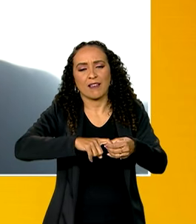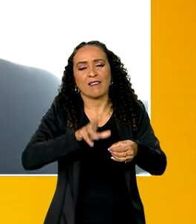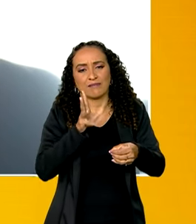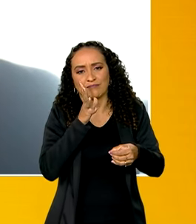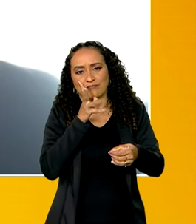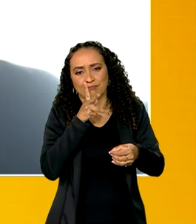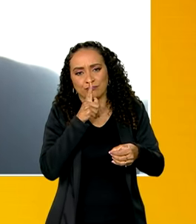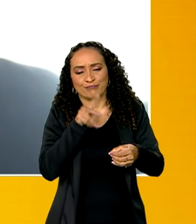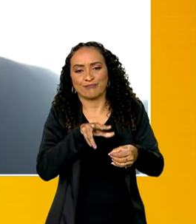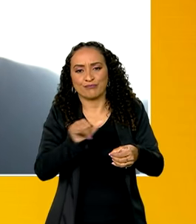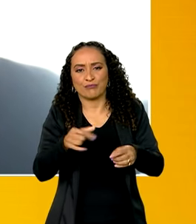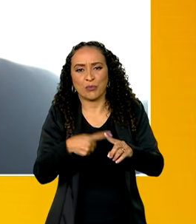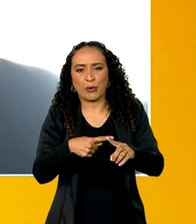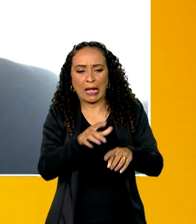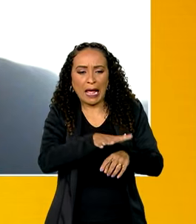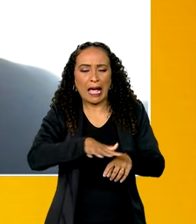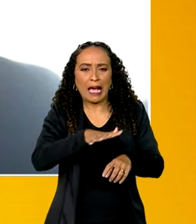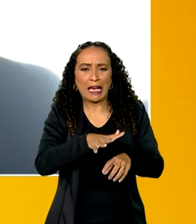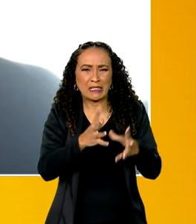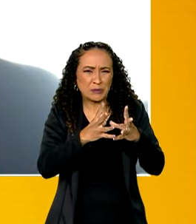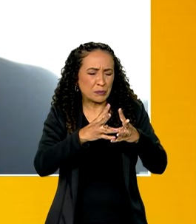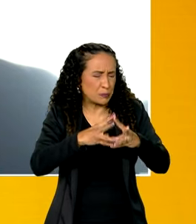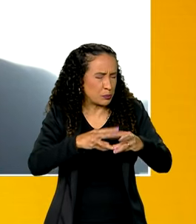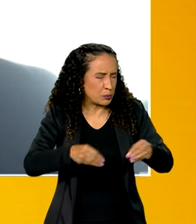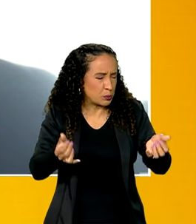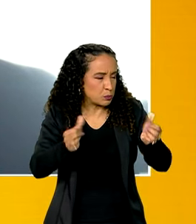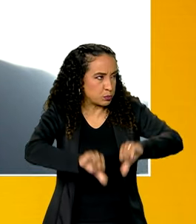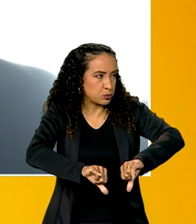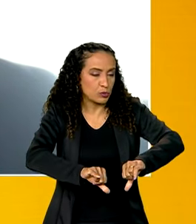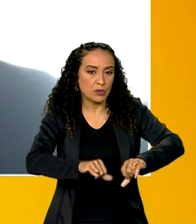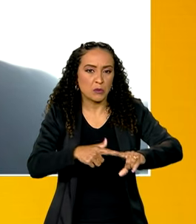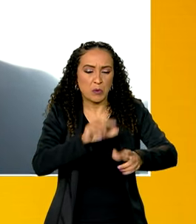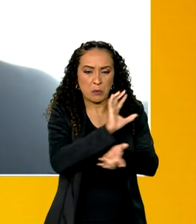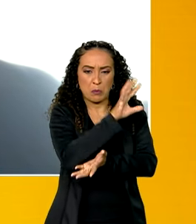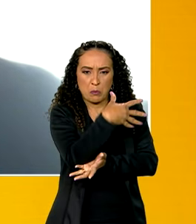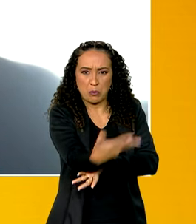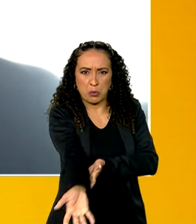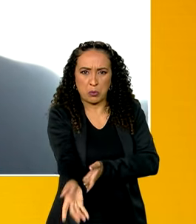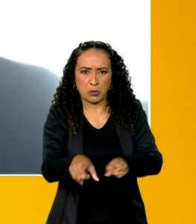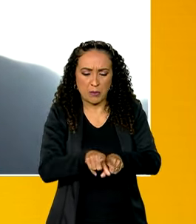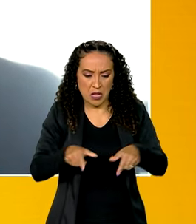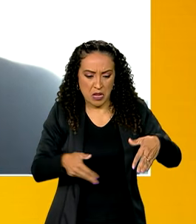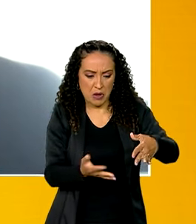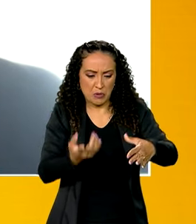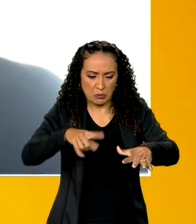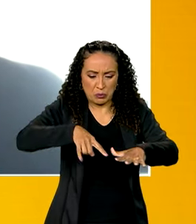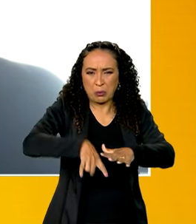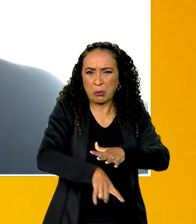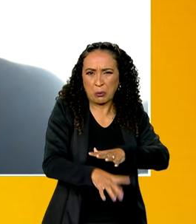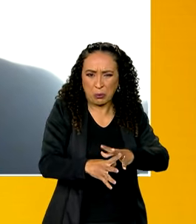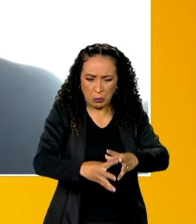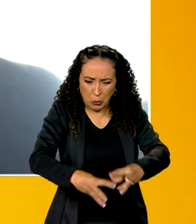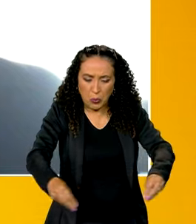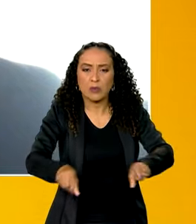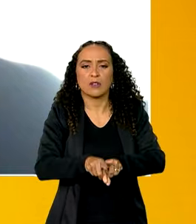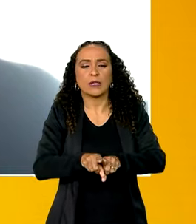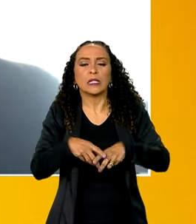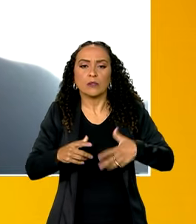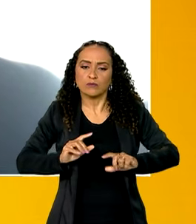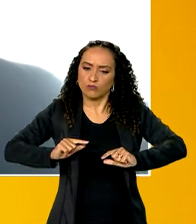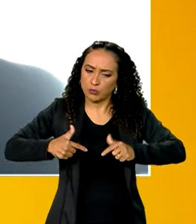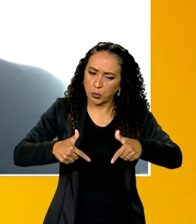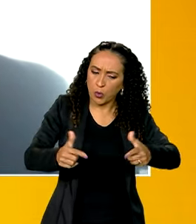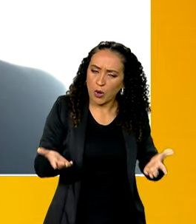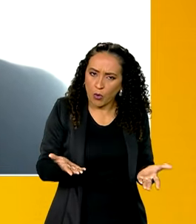são áreas muito, muito atingidas por desmatamento, por assoreamento de rios. Né? Então, esse trabalho está sendo feito